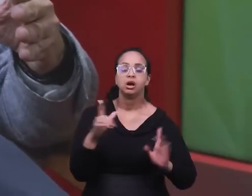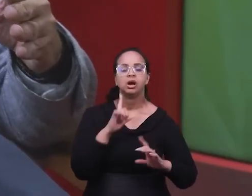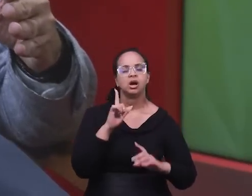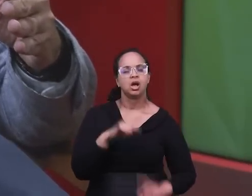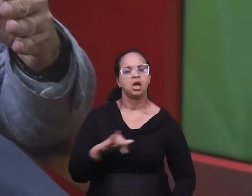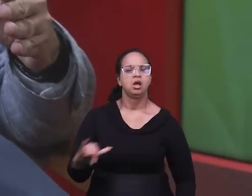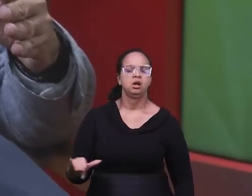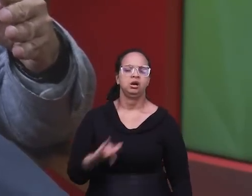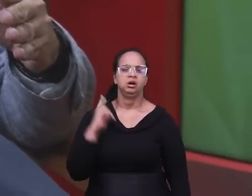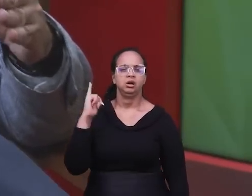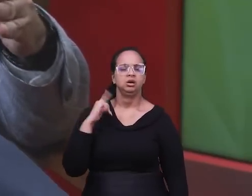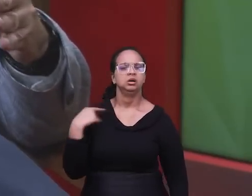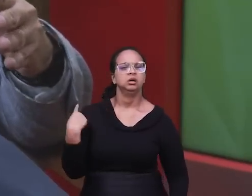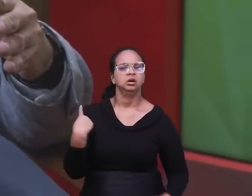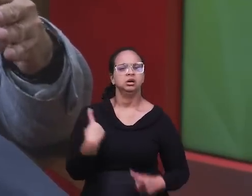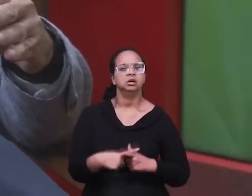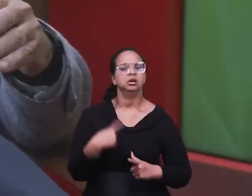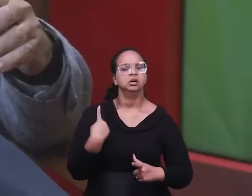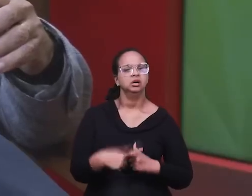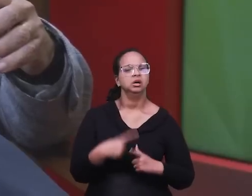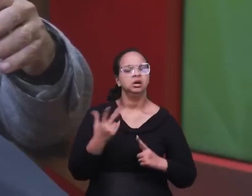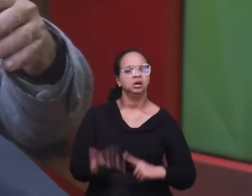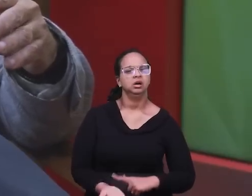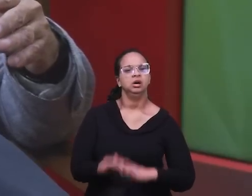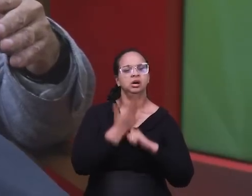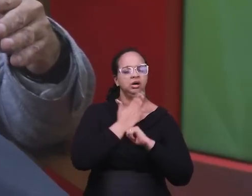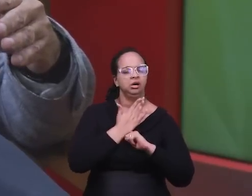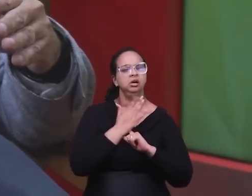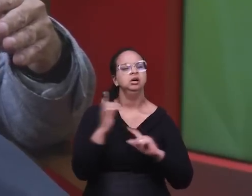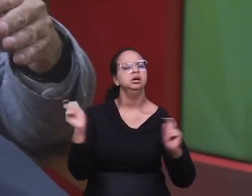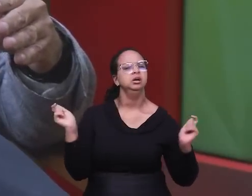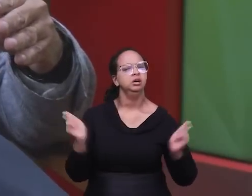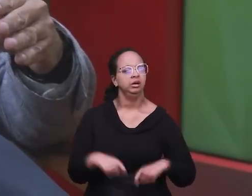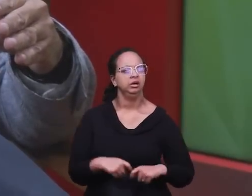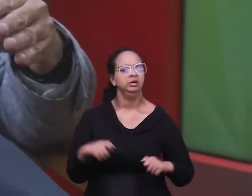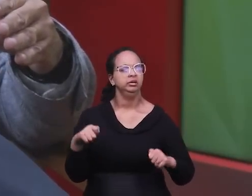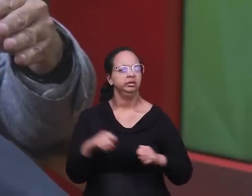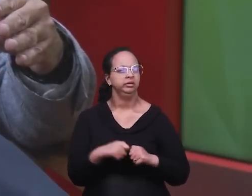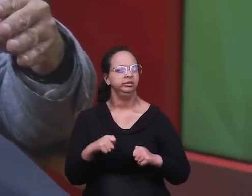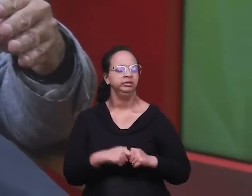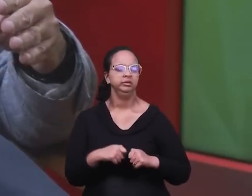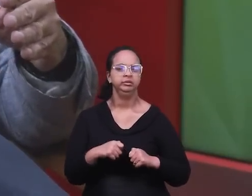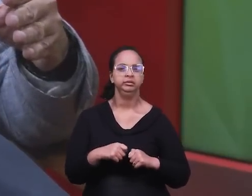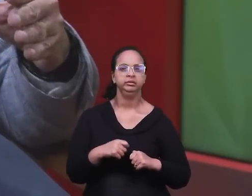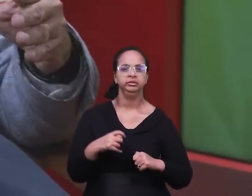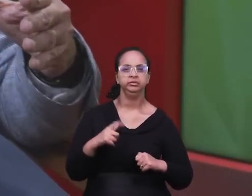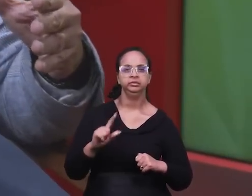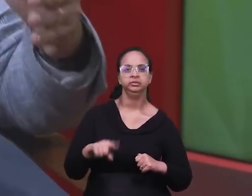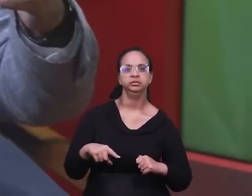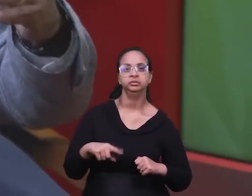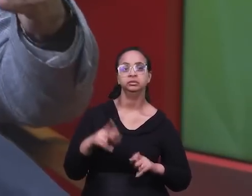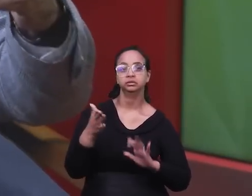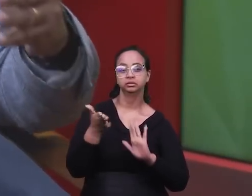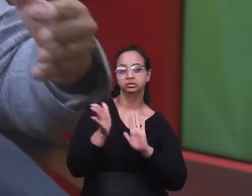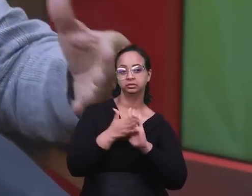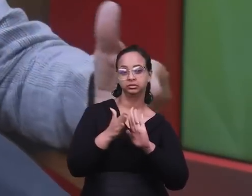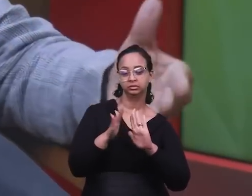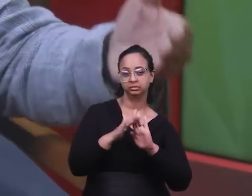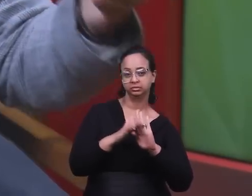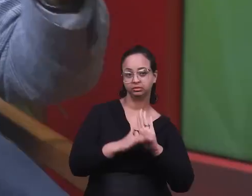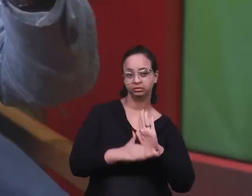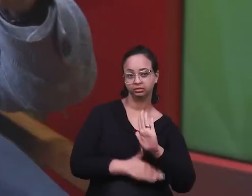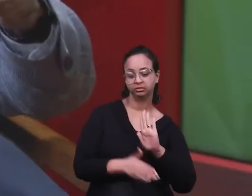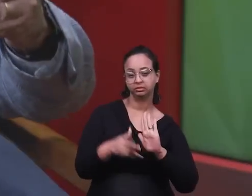entendeu. E olha, é importante isso, porque isso nos ajuda a confeccionar, a montar, a fazer